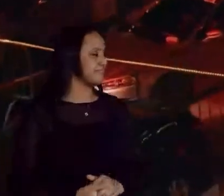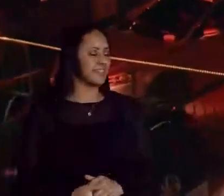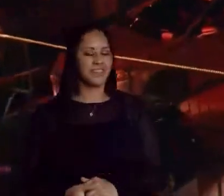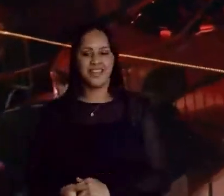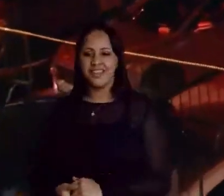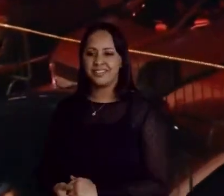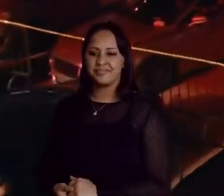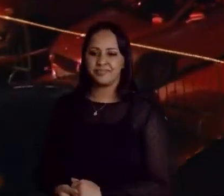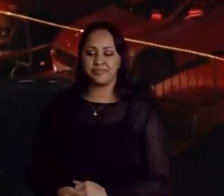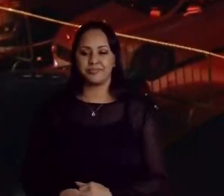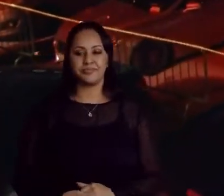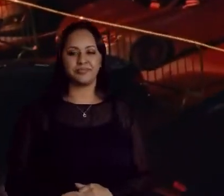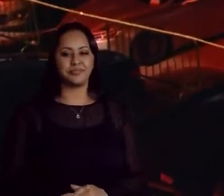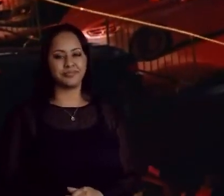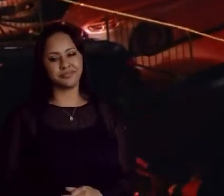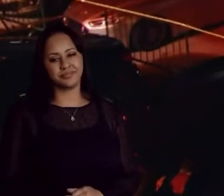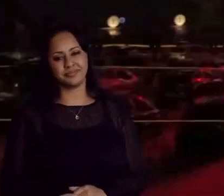era mamá sorri.